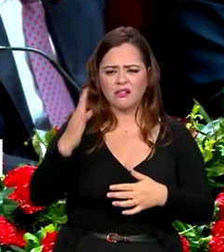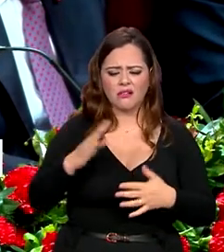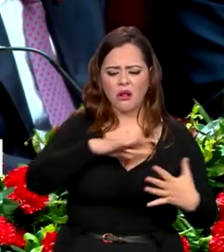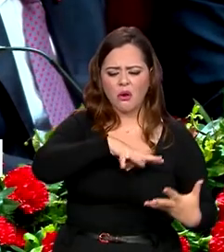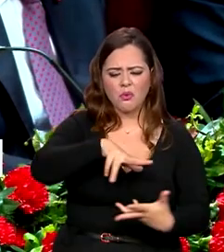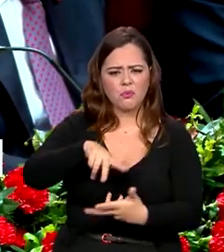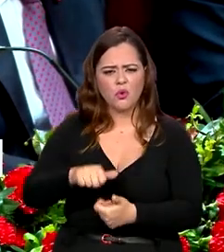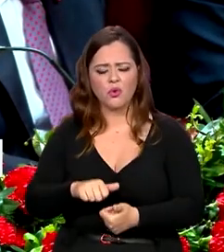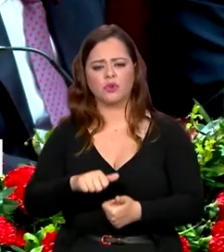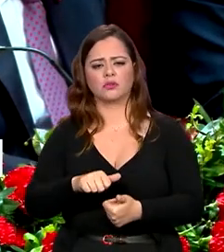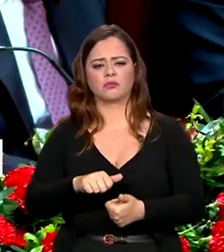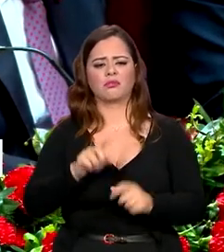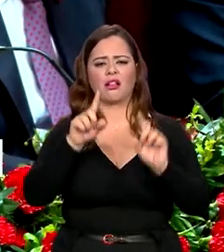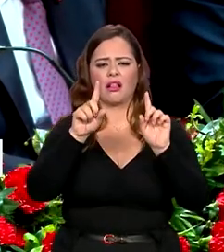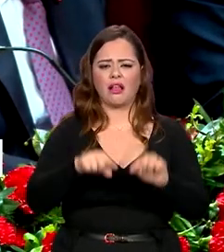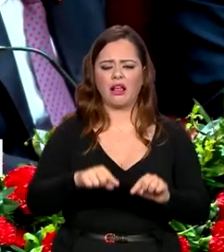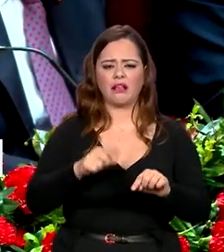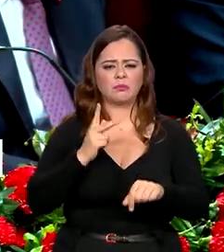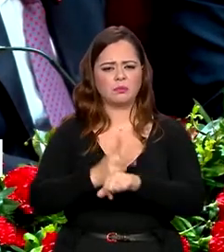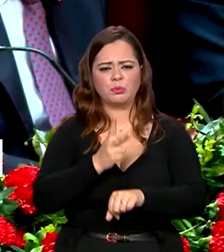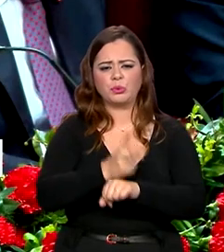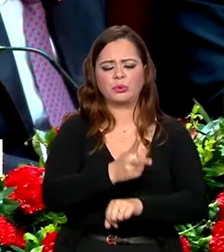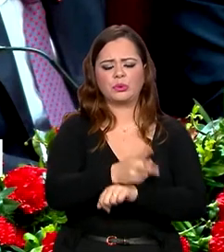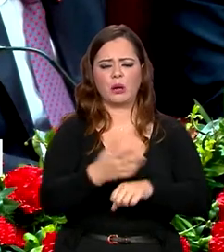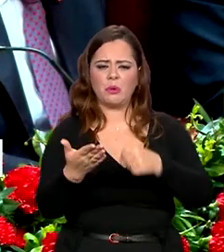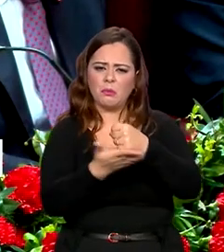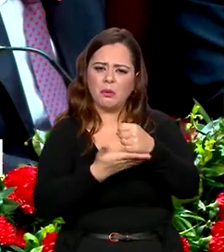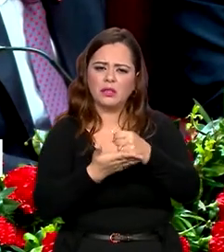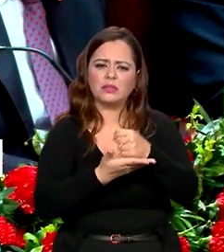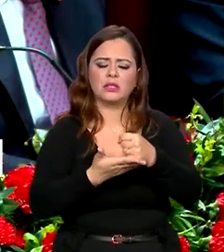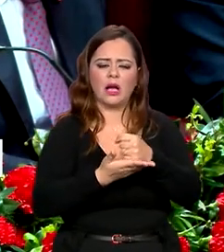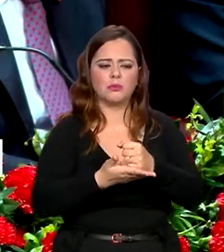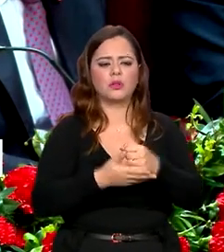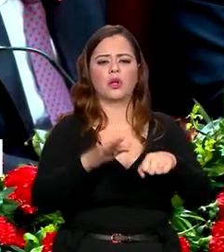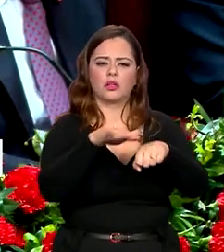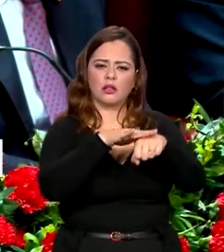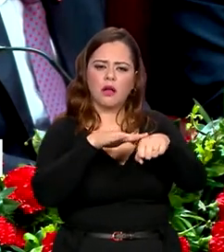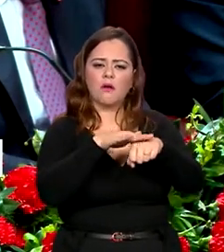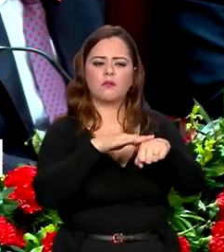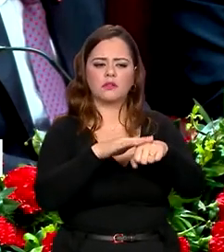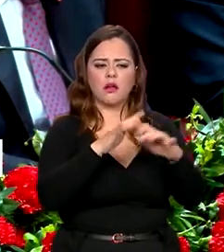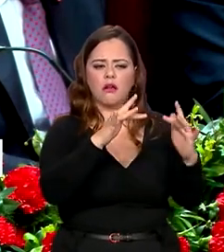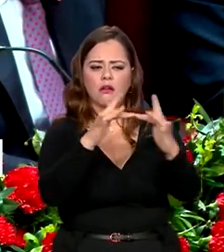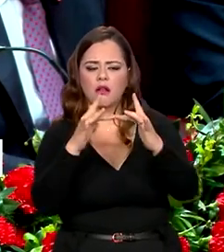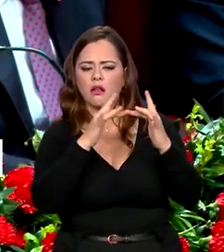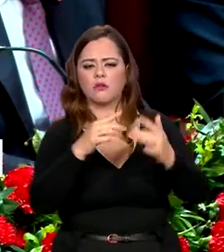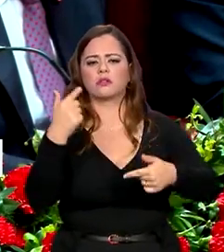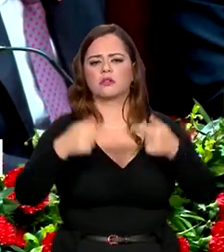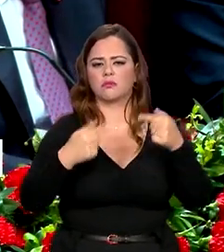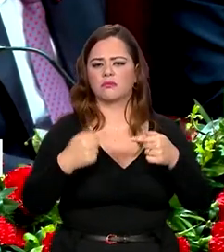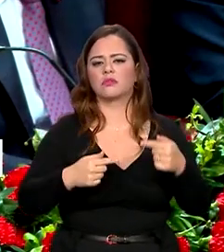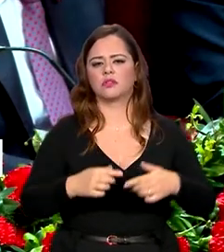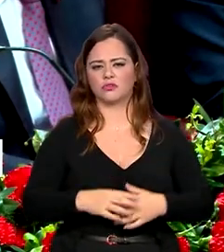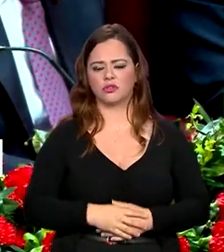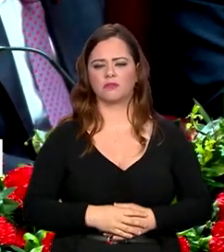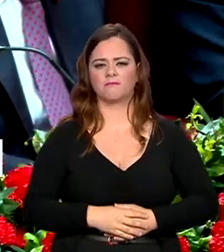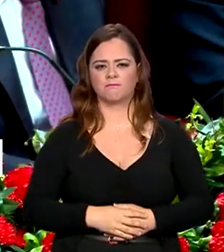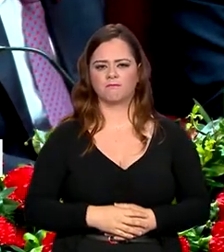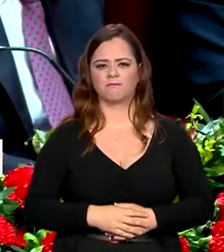internacional será duradoura se não for baseada no diálogo e na negociação política.